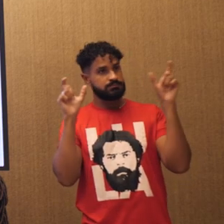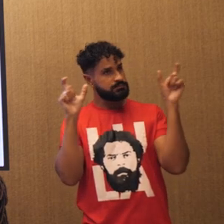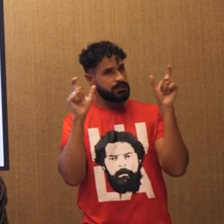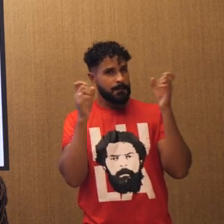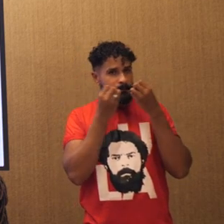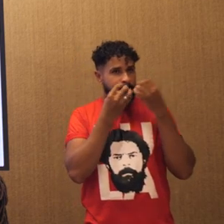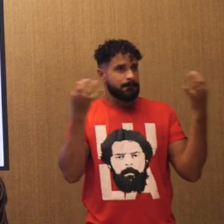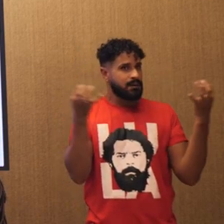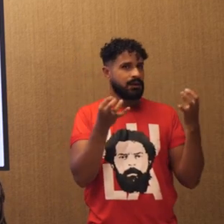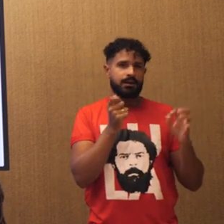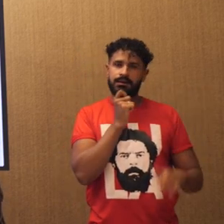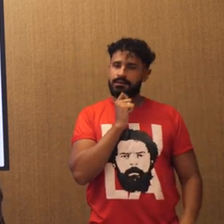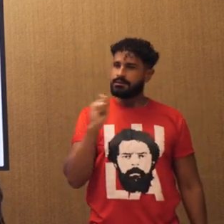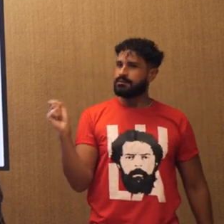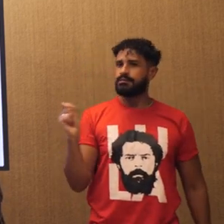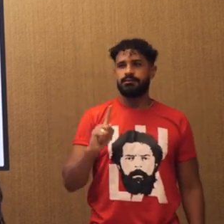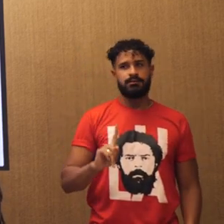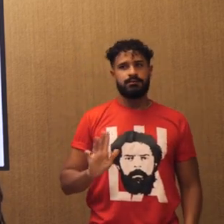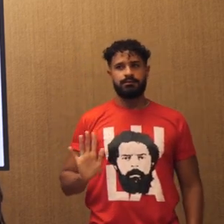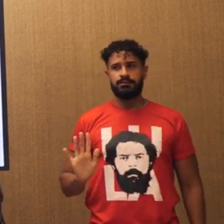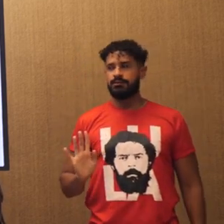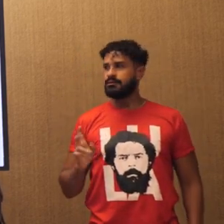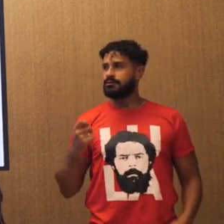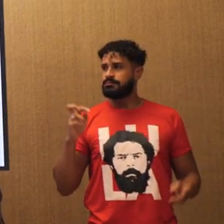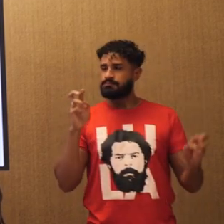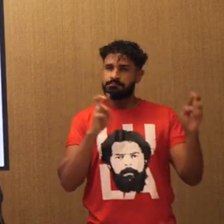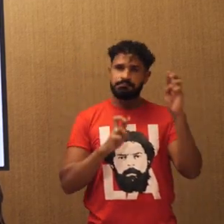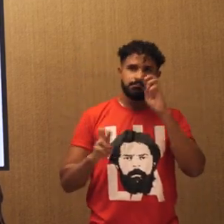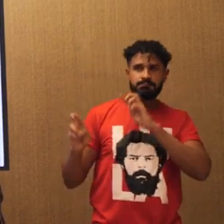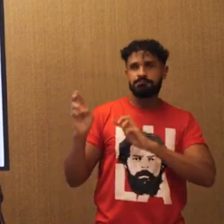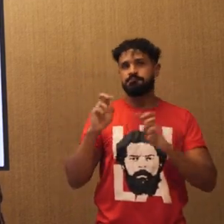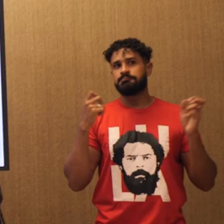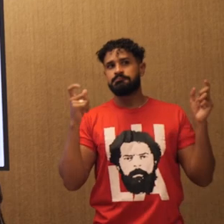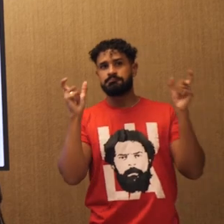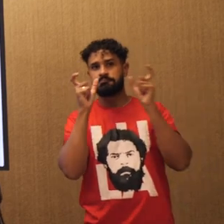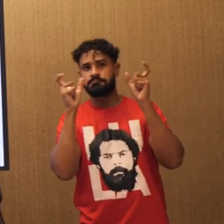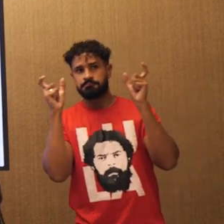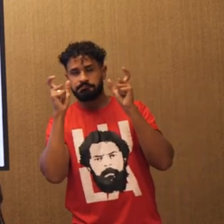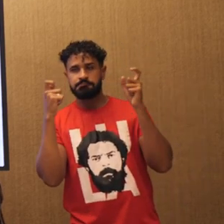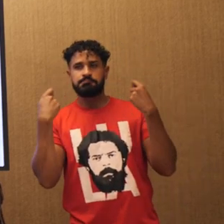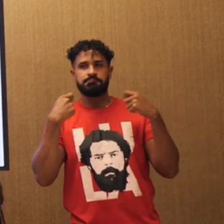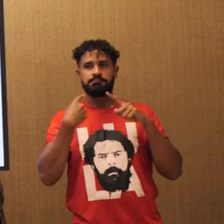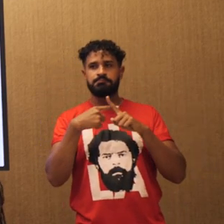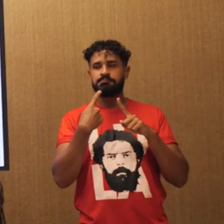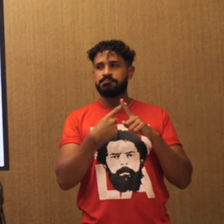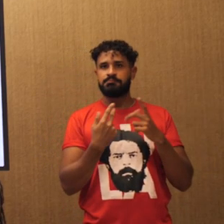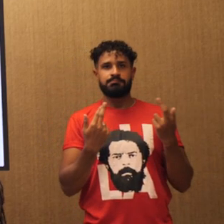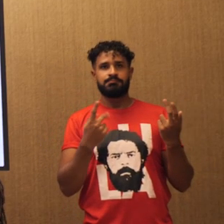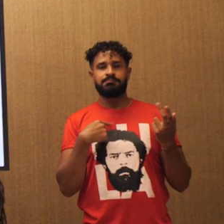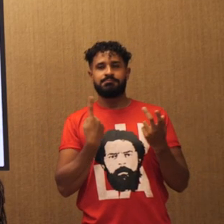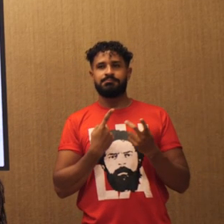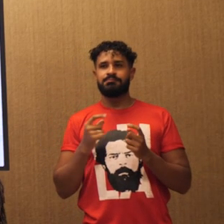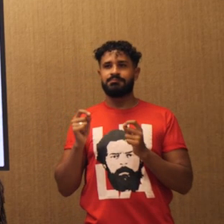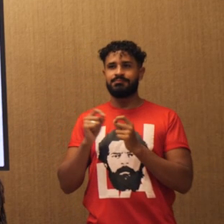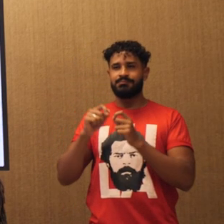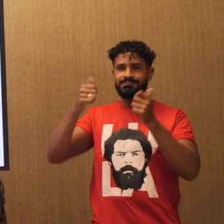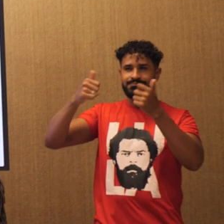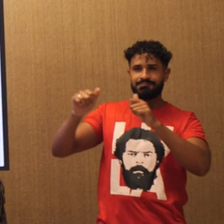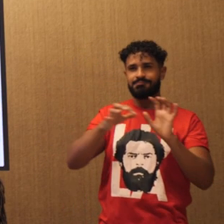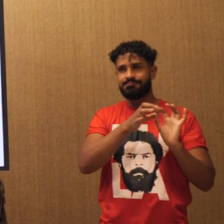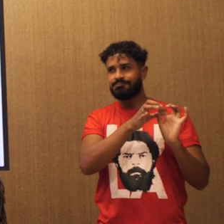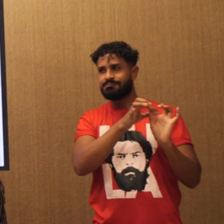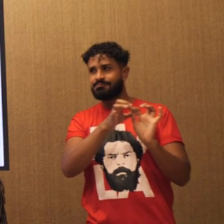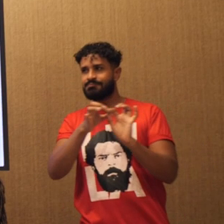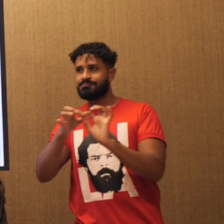tão boa ainda não. Nós temos que estar de olho aberto, nós temos que estar atento. Porque da mesma forma que nós estamos fazendo a nossa análise de